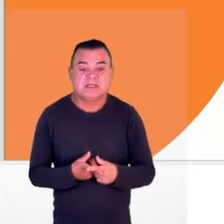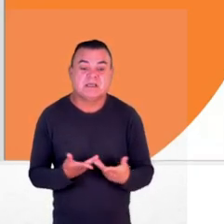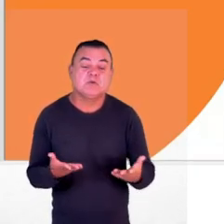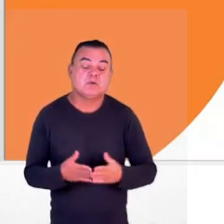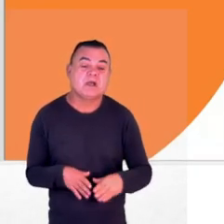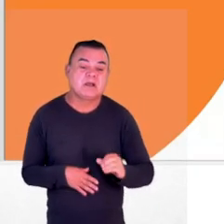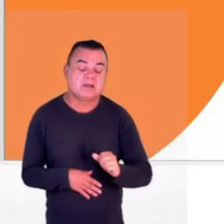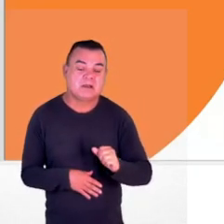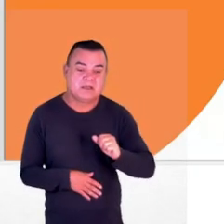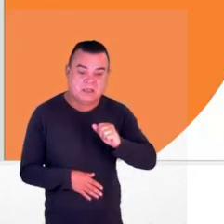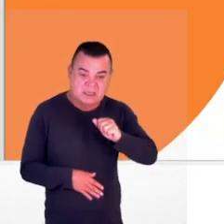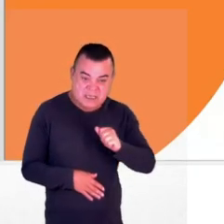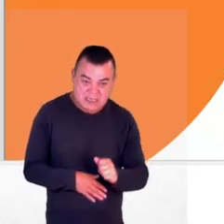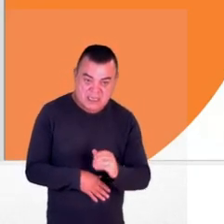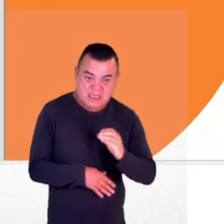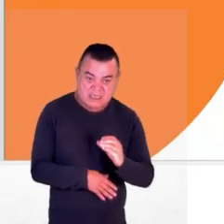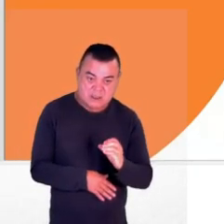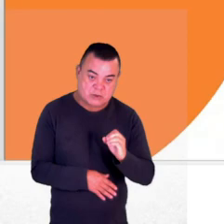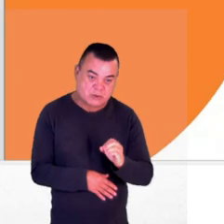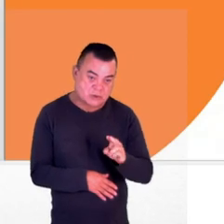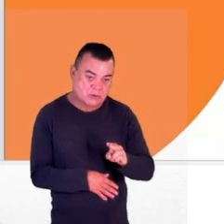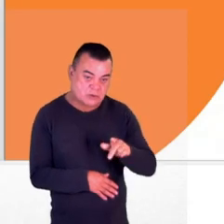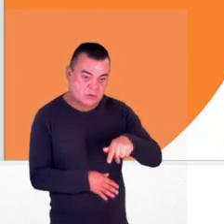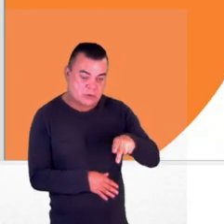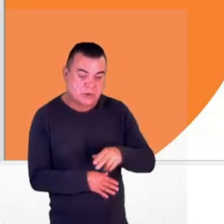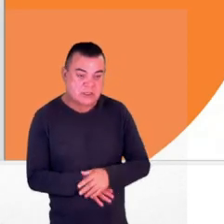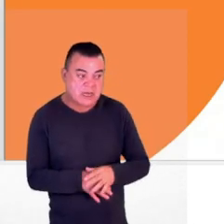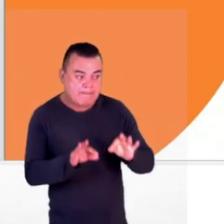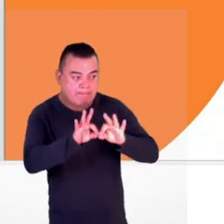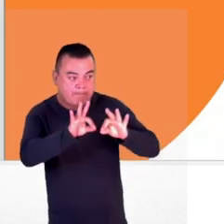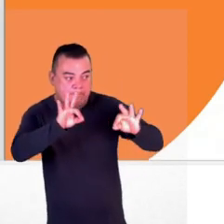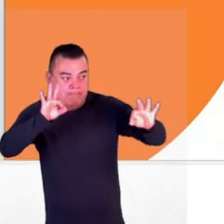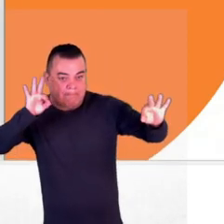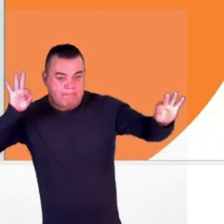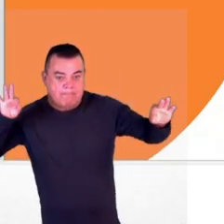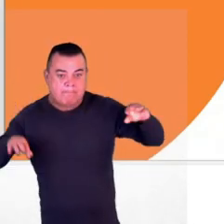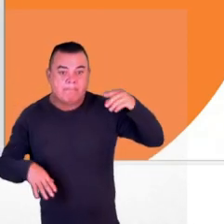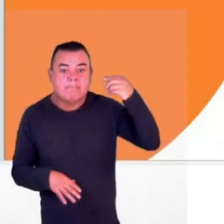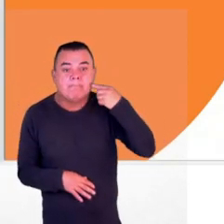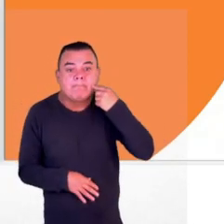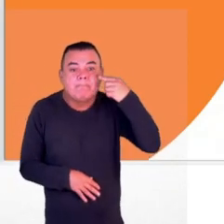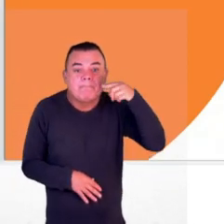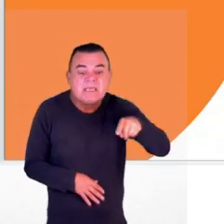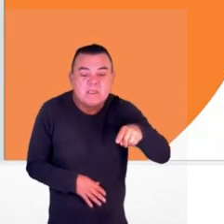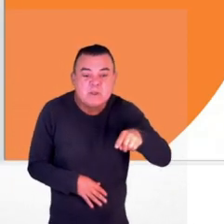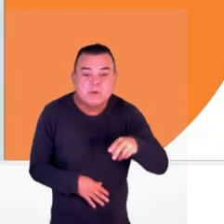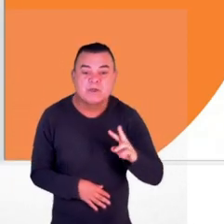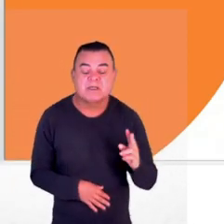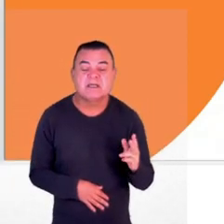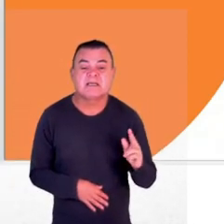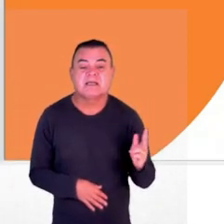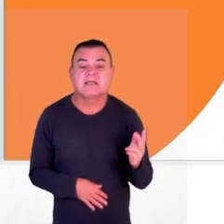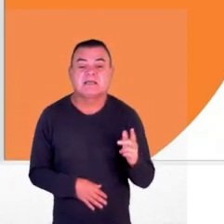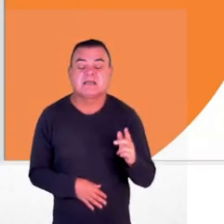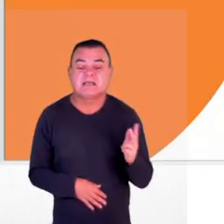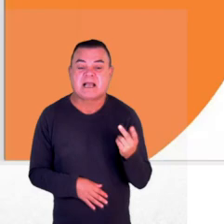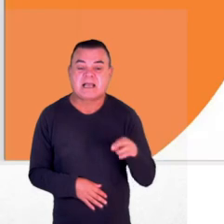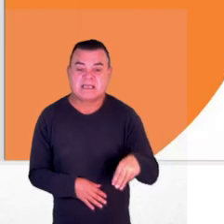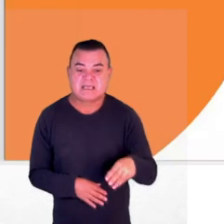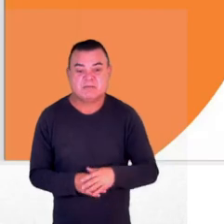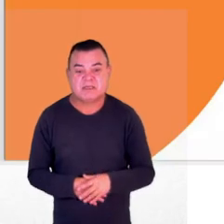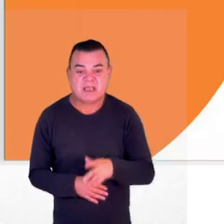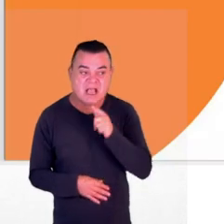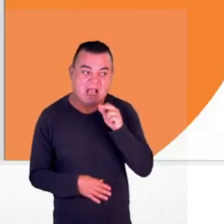10 20 Não 1000 km lá da região 1000 km de água ou 1000 km de terra de ar não tem nem